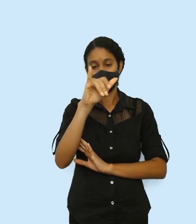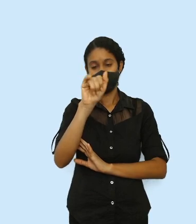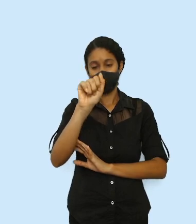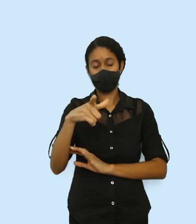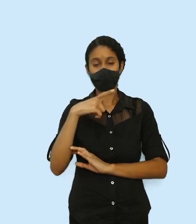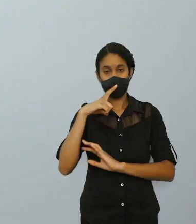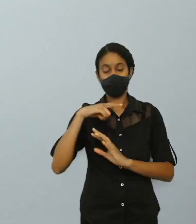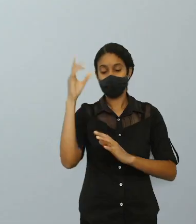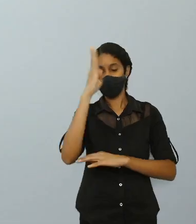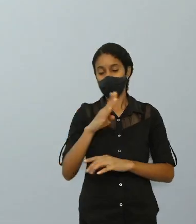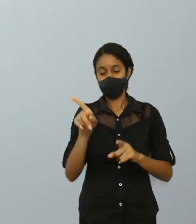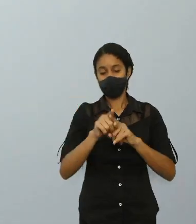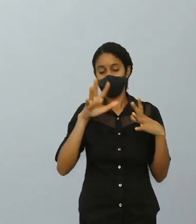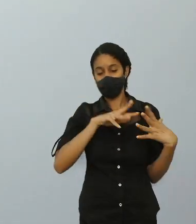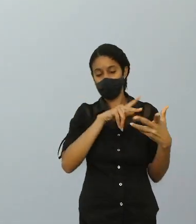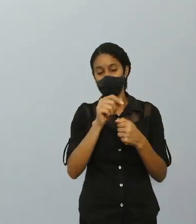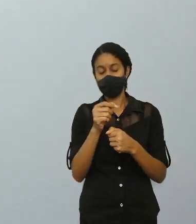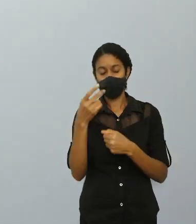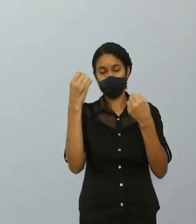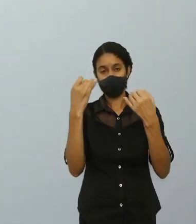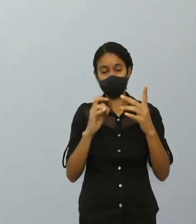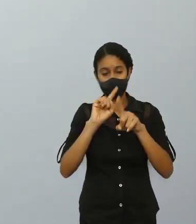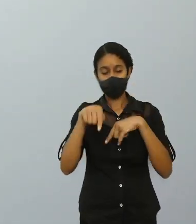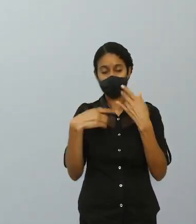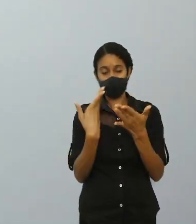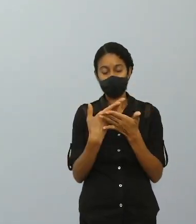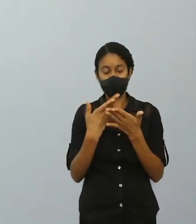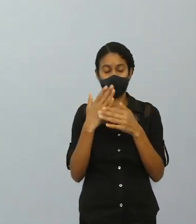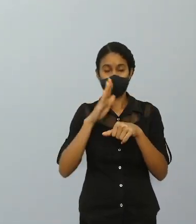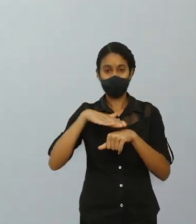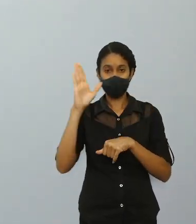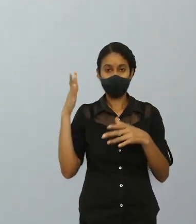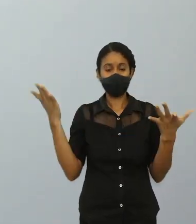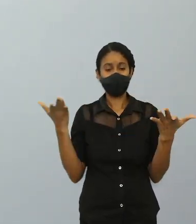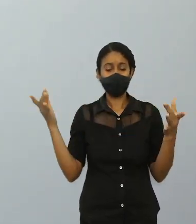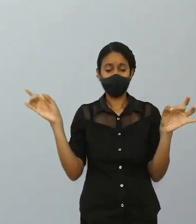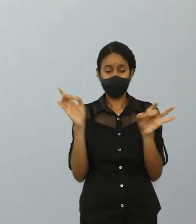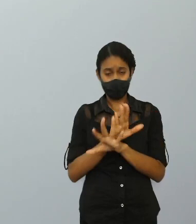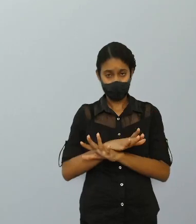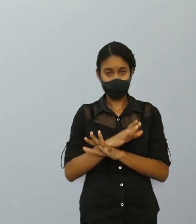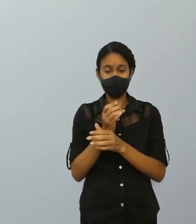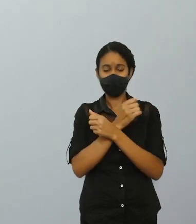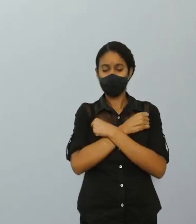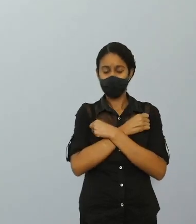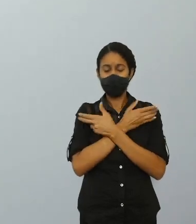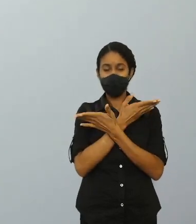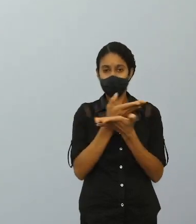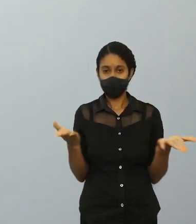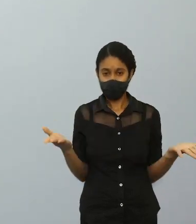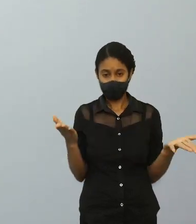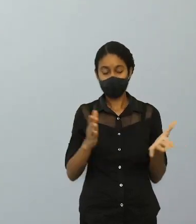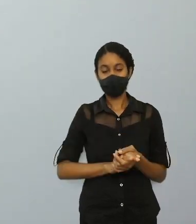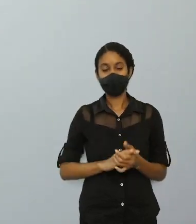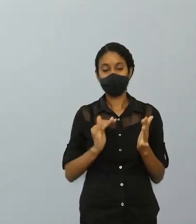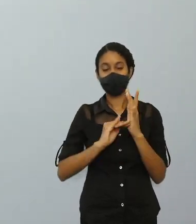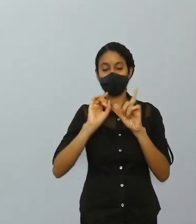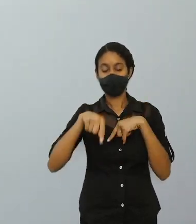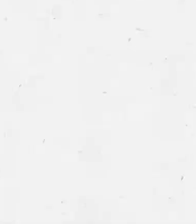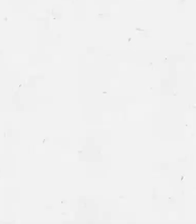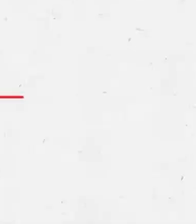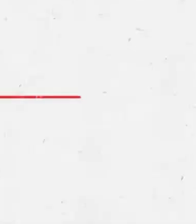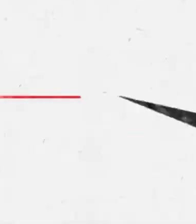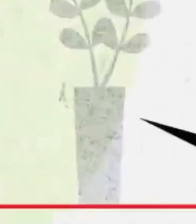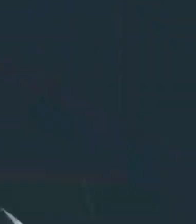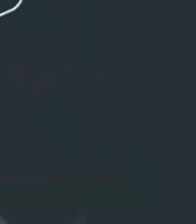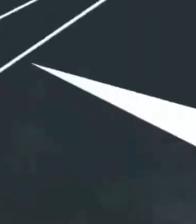tá certo? A gente volta a falar mais sobre isso na próxima aula. A gente encerra por aqui hoje. Um forte abraço para vocês e até daqui a pouco.